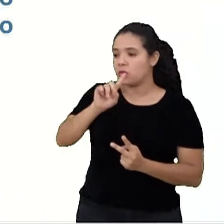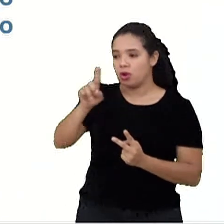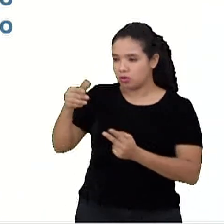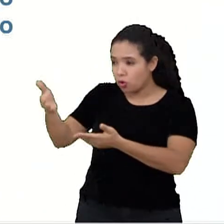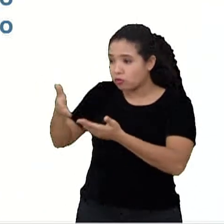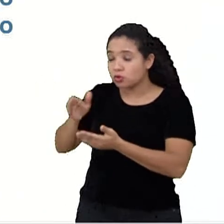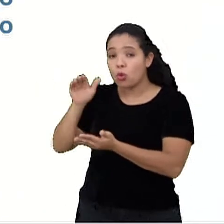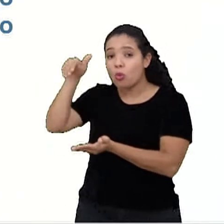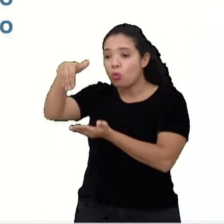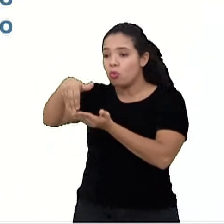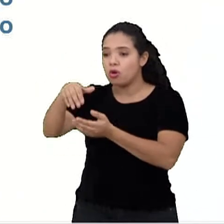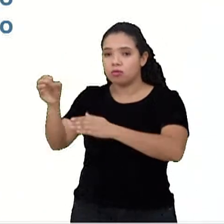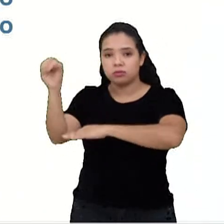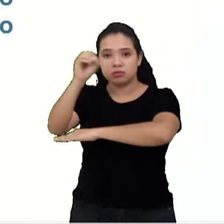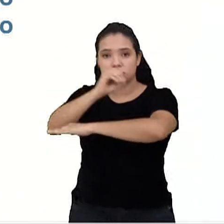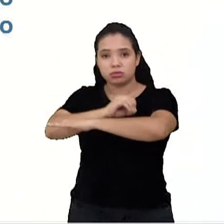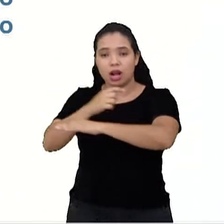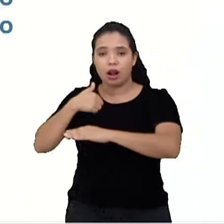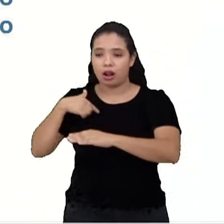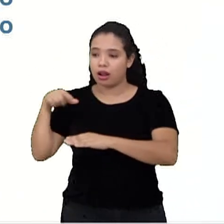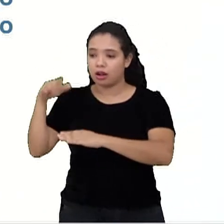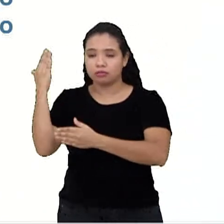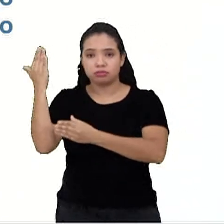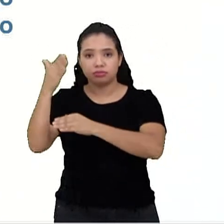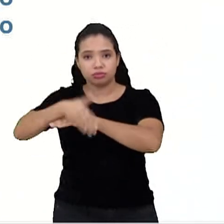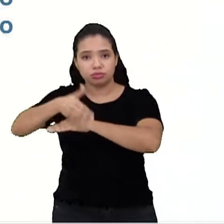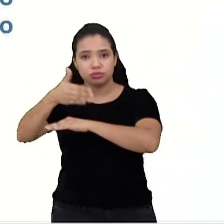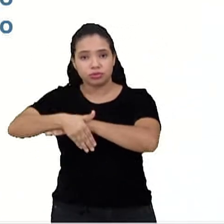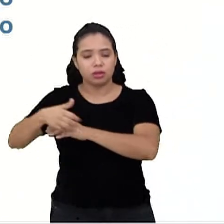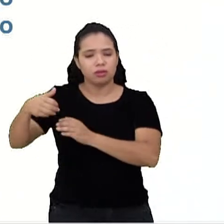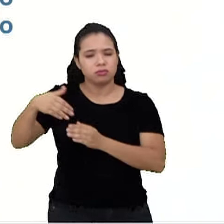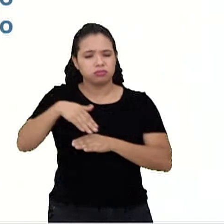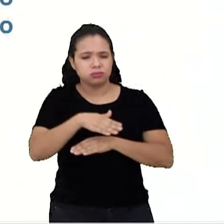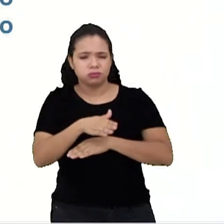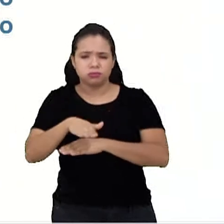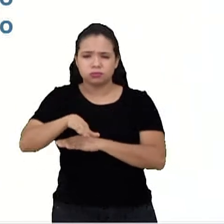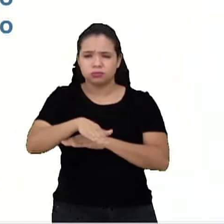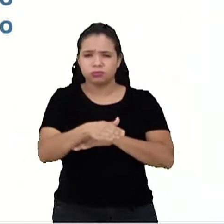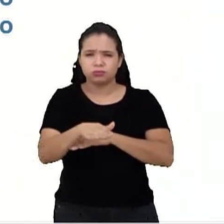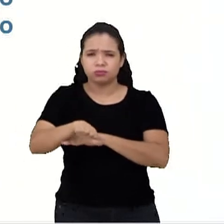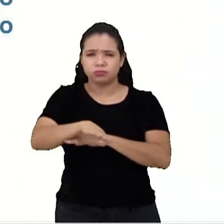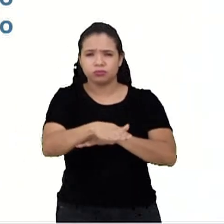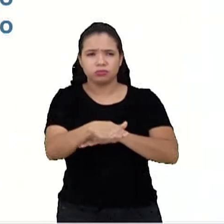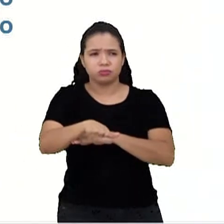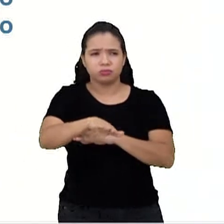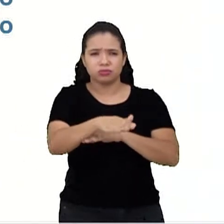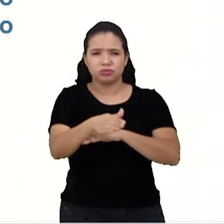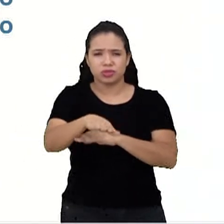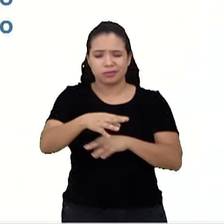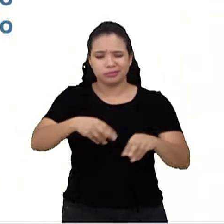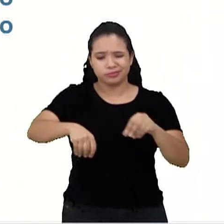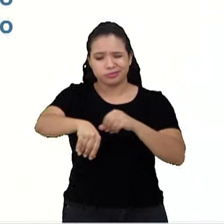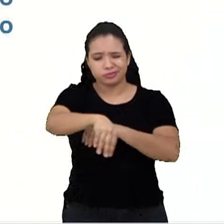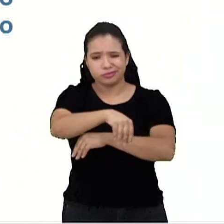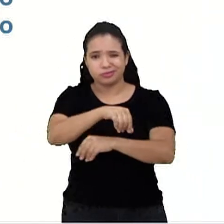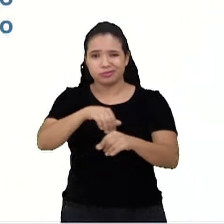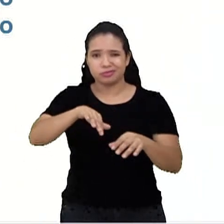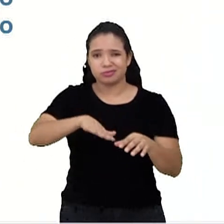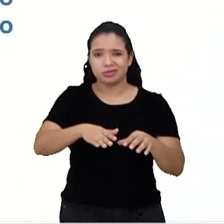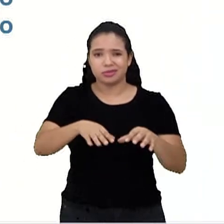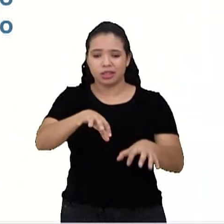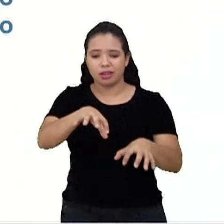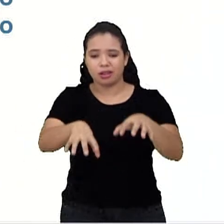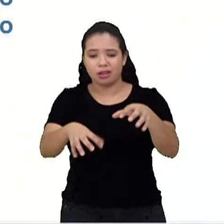pôr do sol. Ela vai de táxi, anda diversos metros, pois o chão é um barro e o carro não chega até